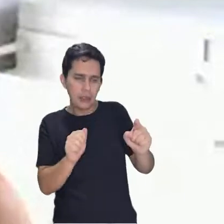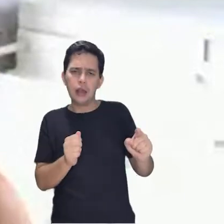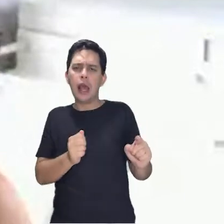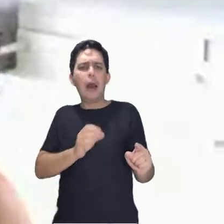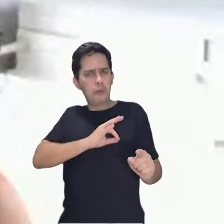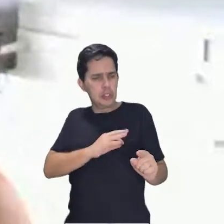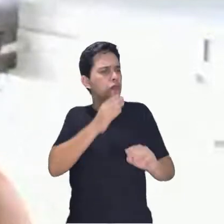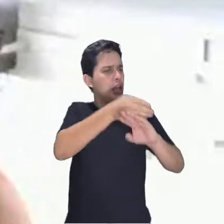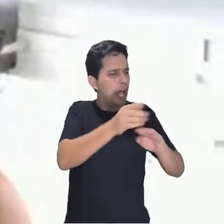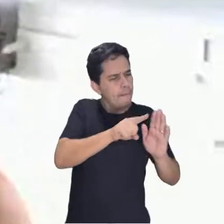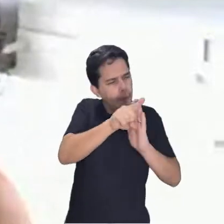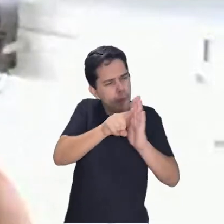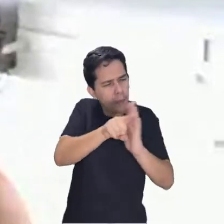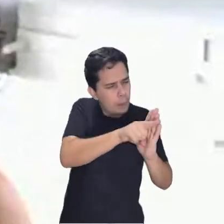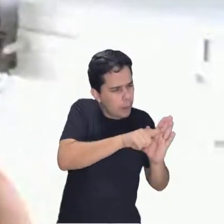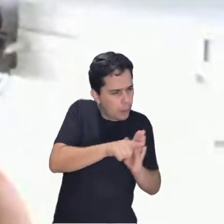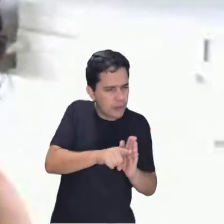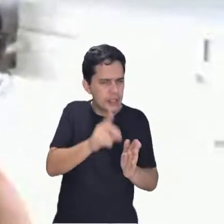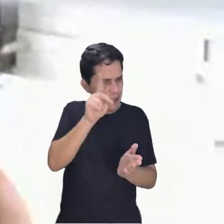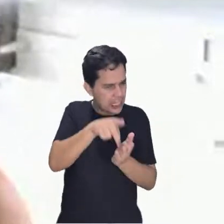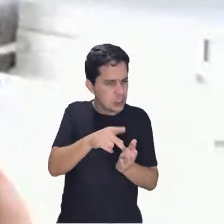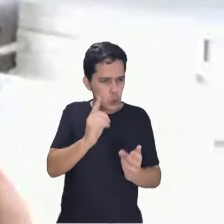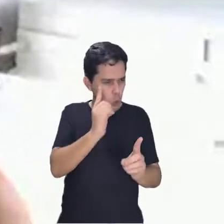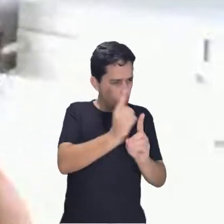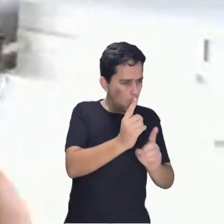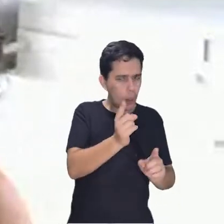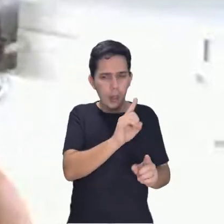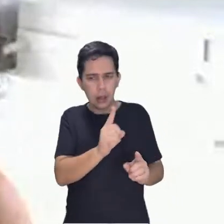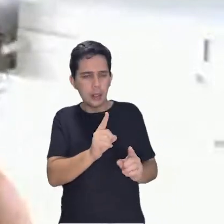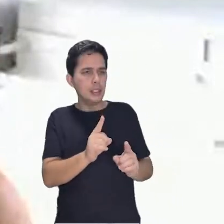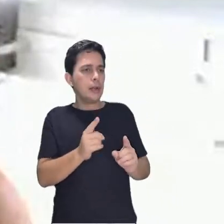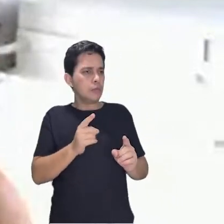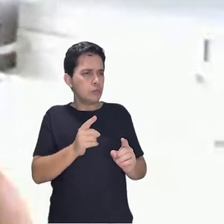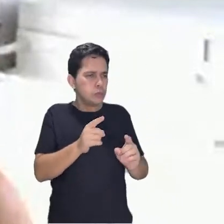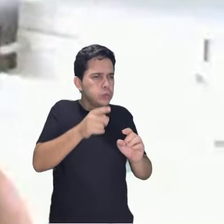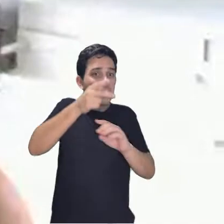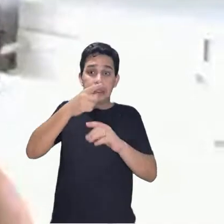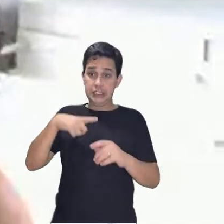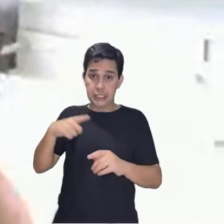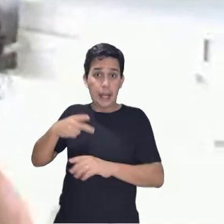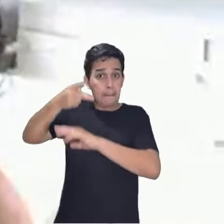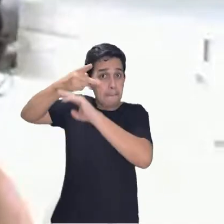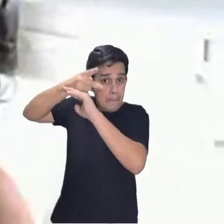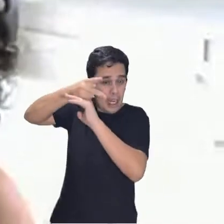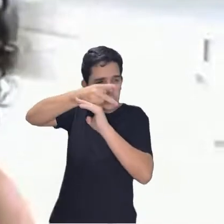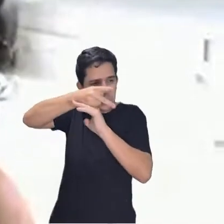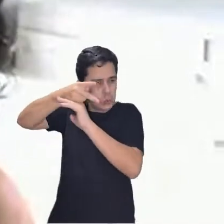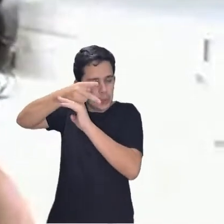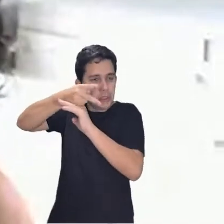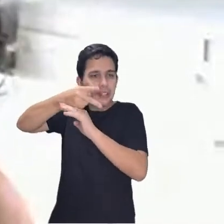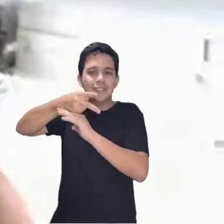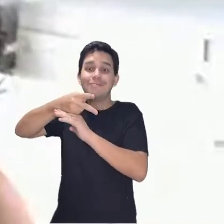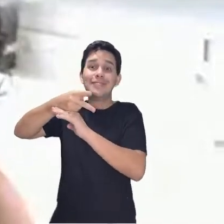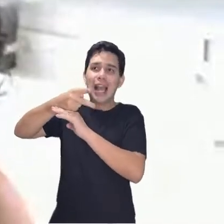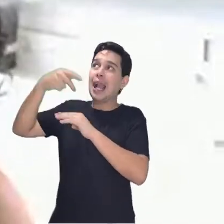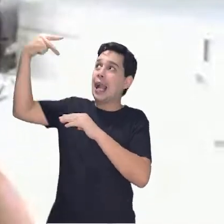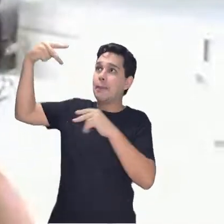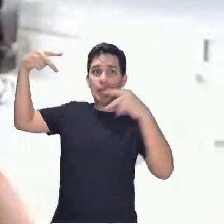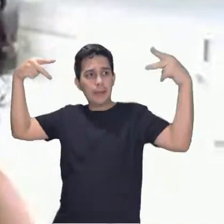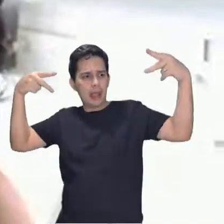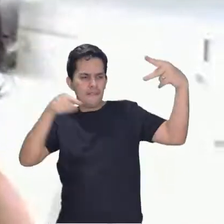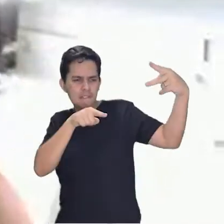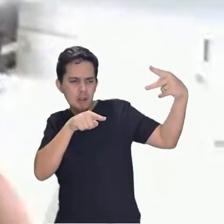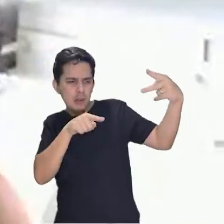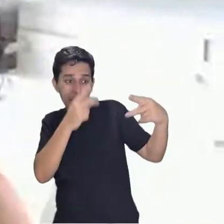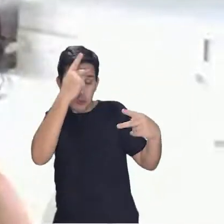polícia conseguiu, inclusive, uma imagem que demonstrava um momento de socorro da Tatiana, e